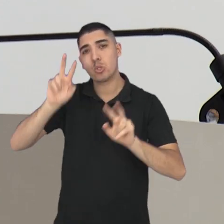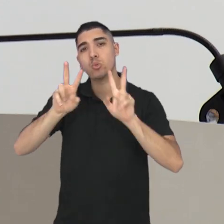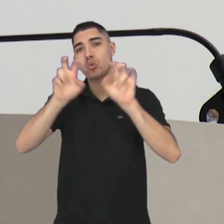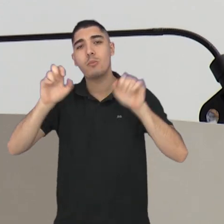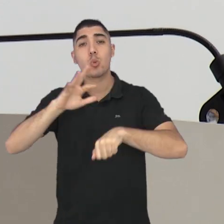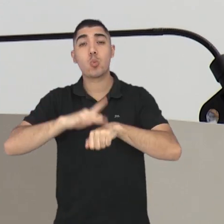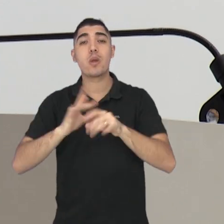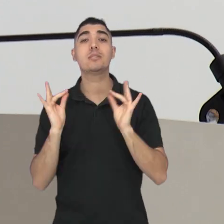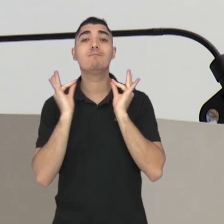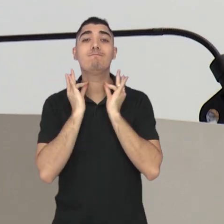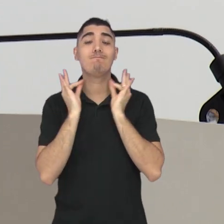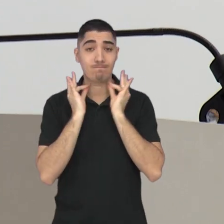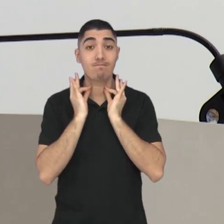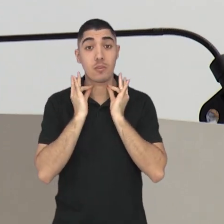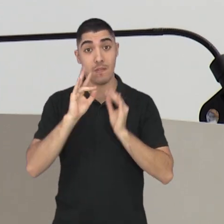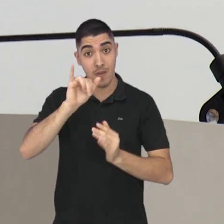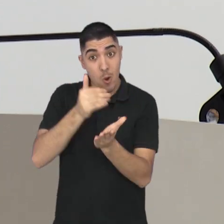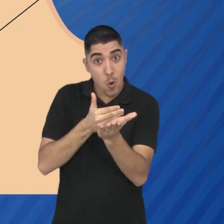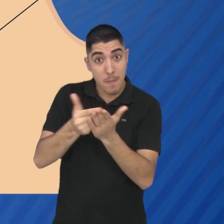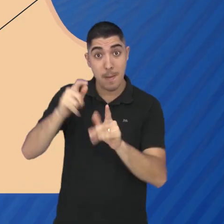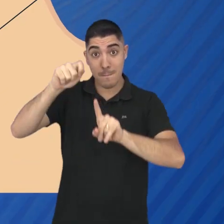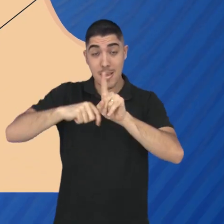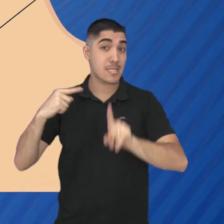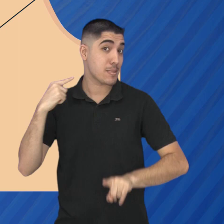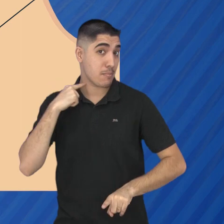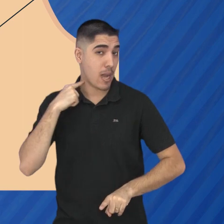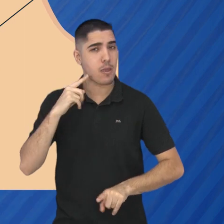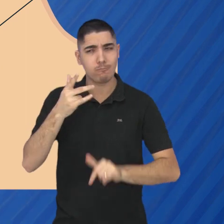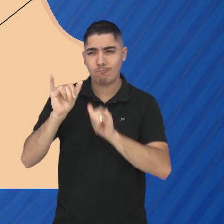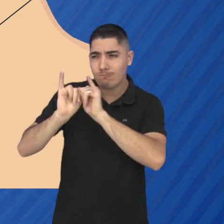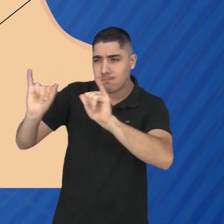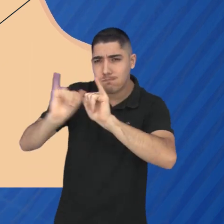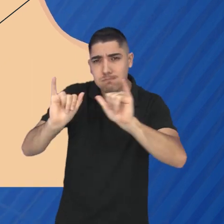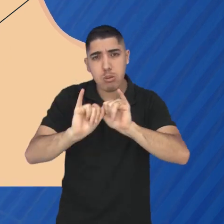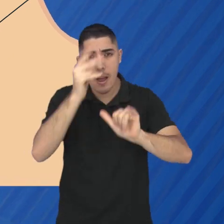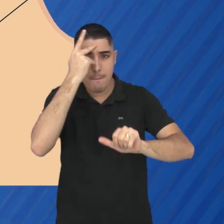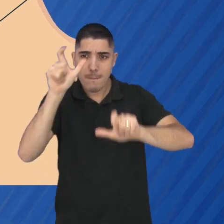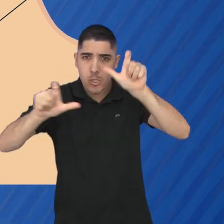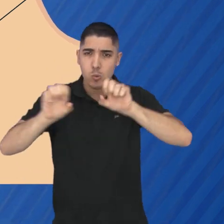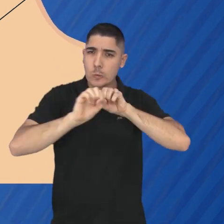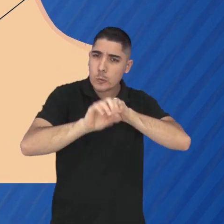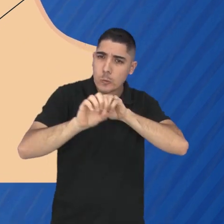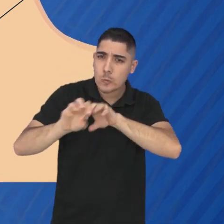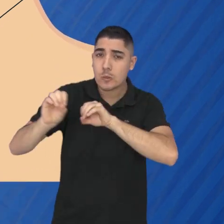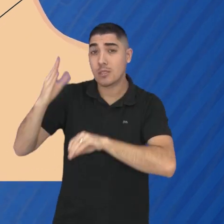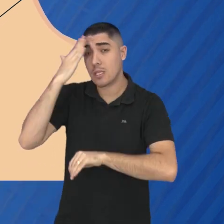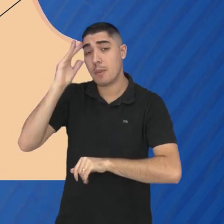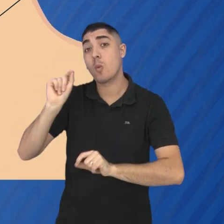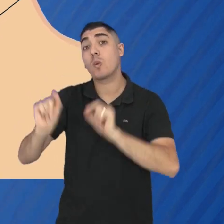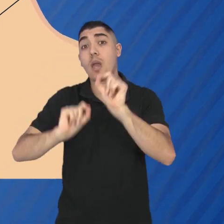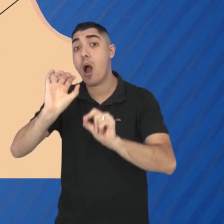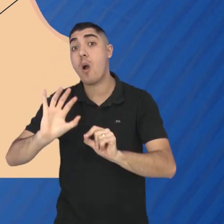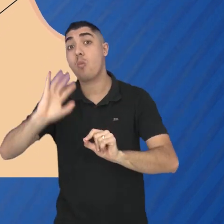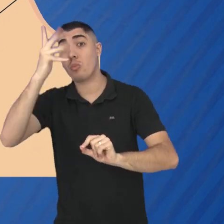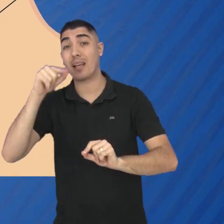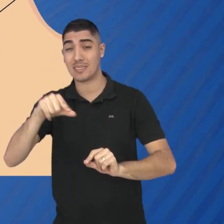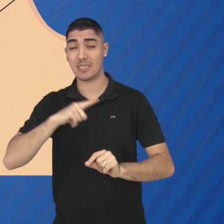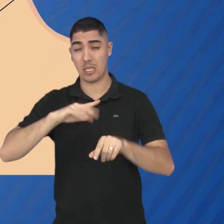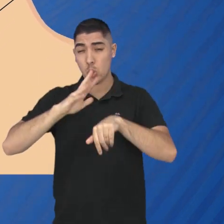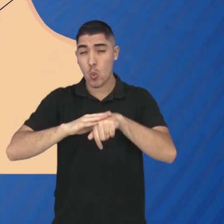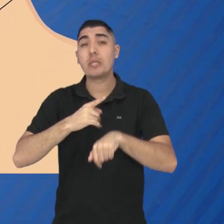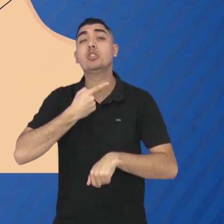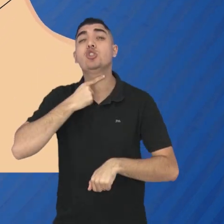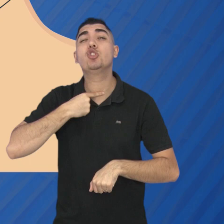tireoide, que seria realizada em maio. O objetivo é promover campanhas educativas sobre as disfunções que